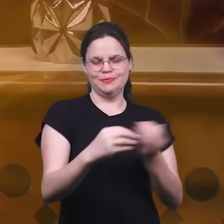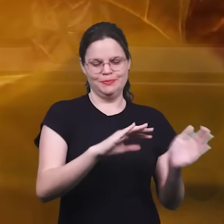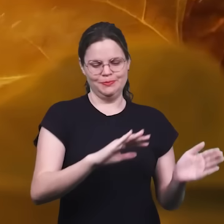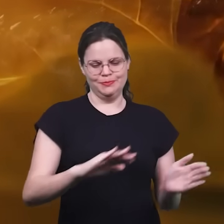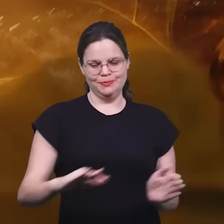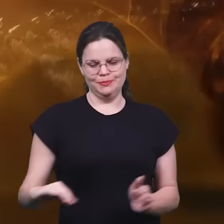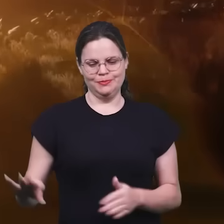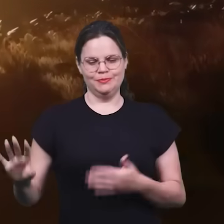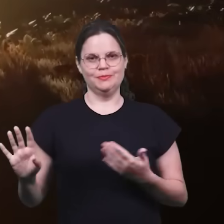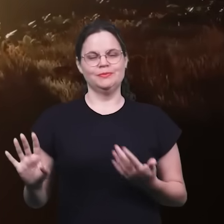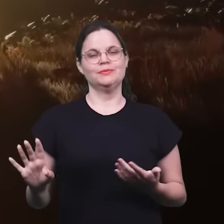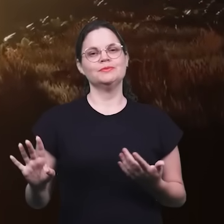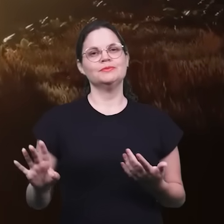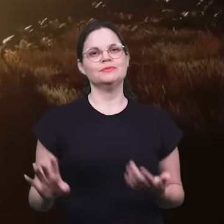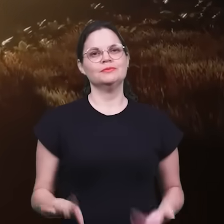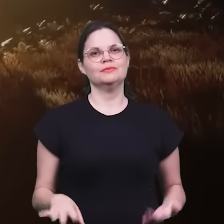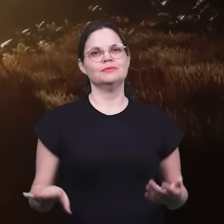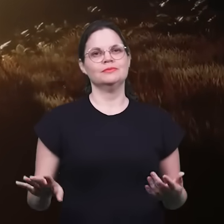clamor.